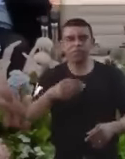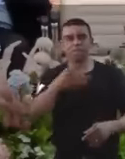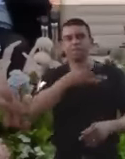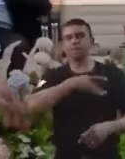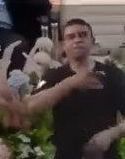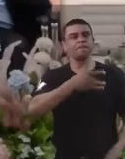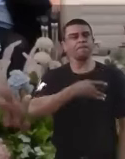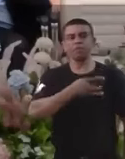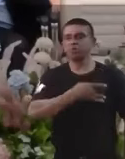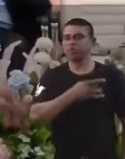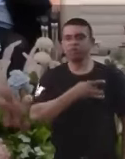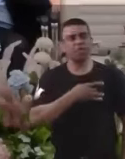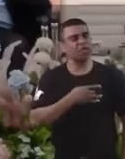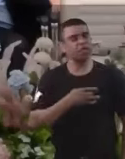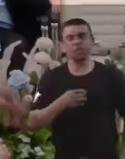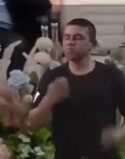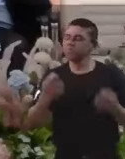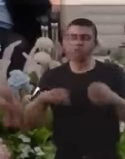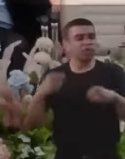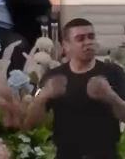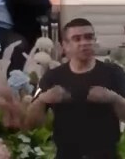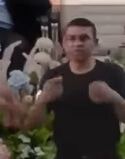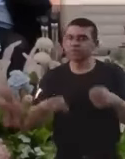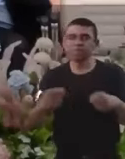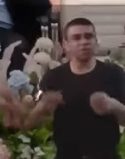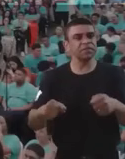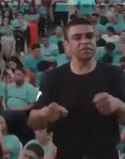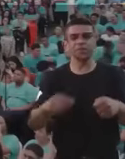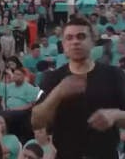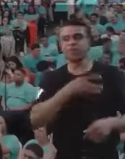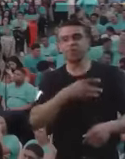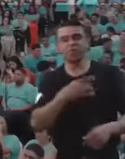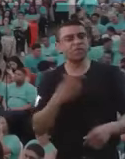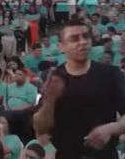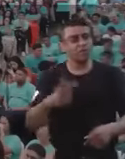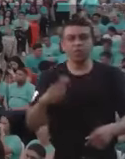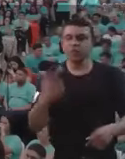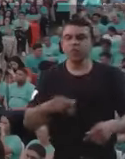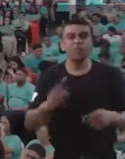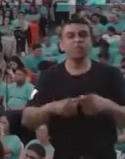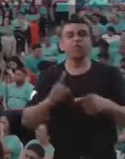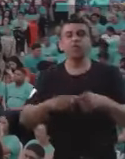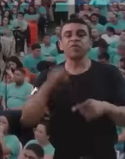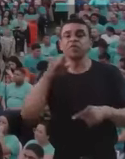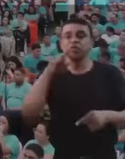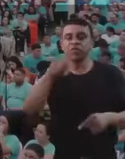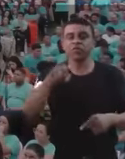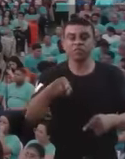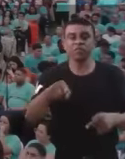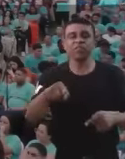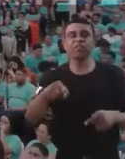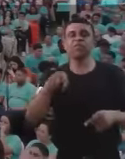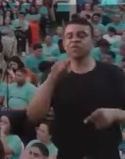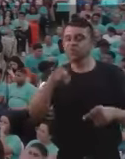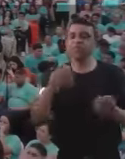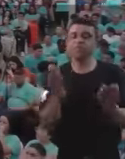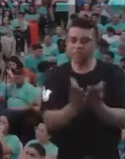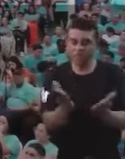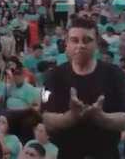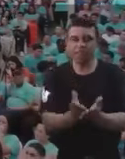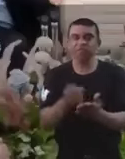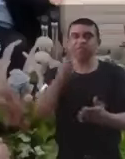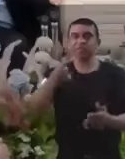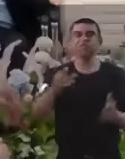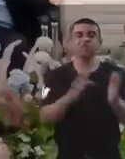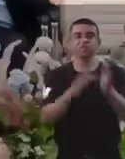não têm a mente de Cristo, você tem. Eles não têm a unção do Espírito, você tem.